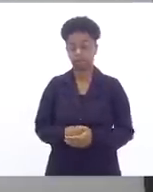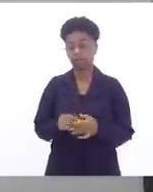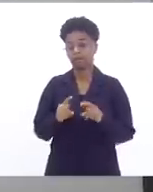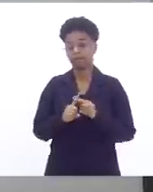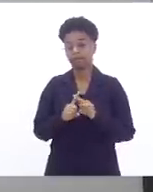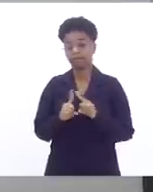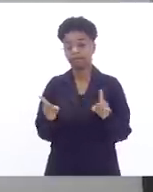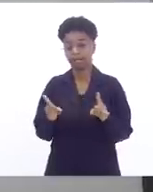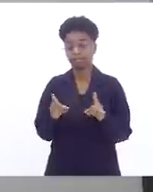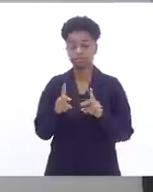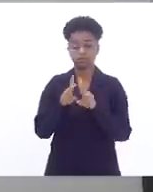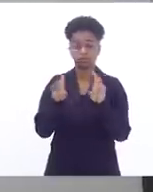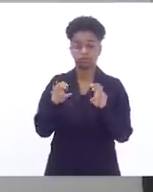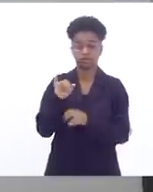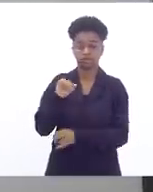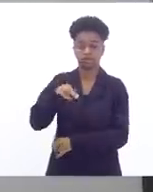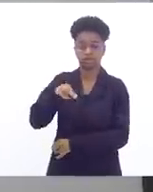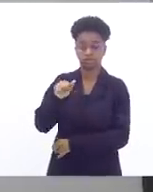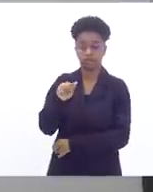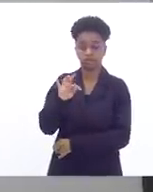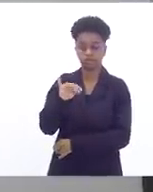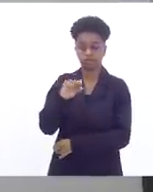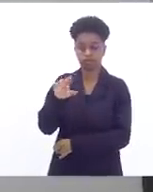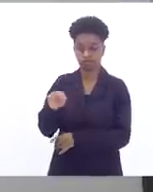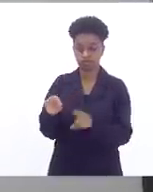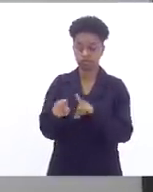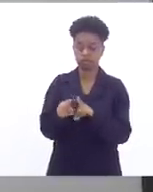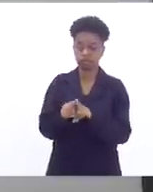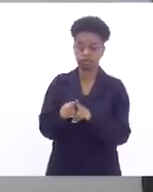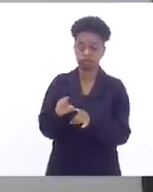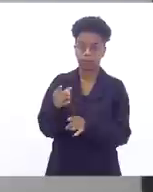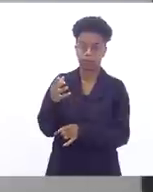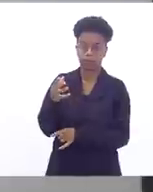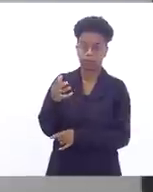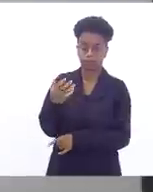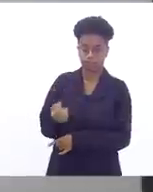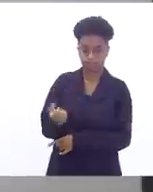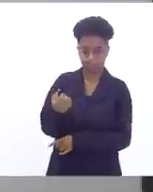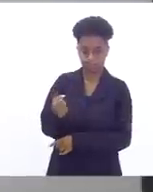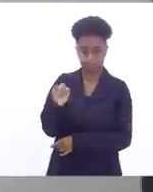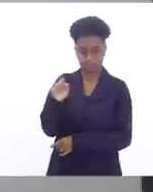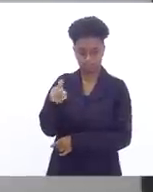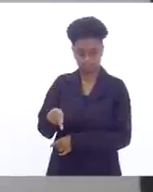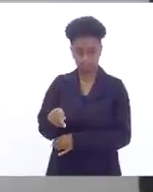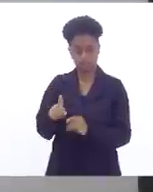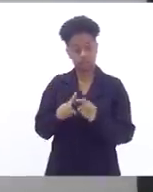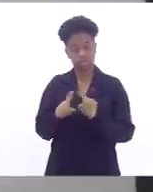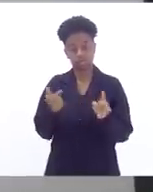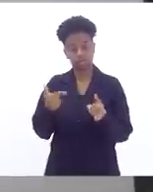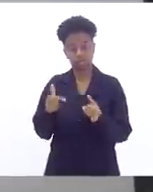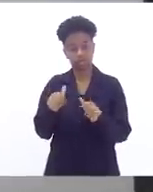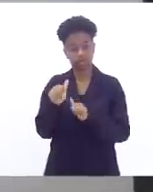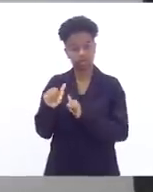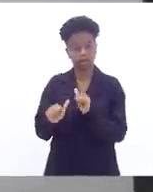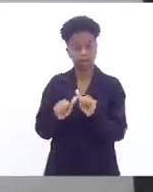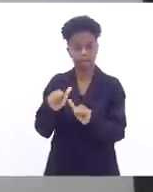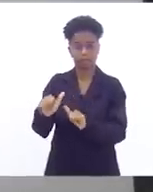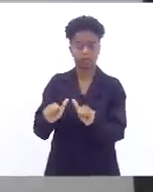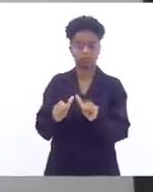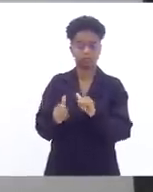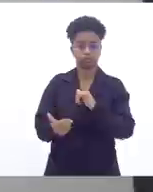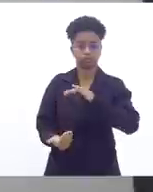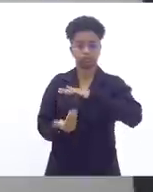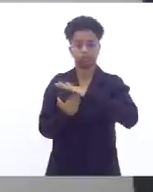desrespeito inativo e pensionista é não tá vendo essa atualização do teto remuneratório